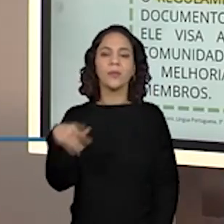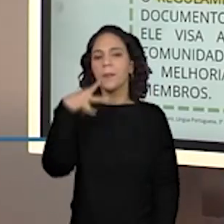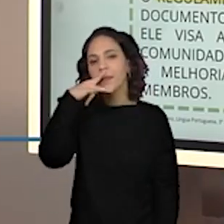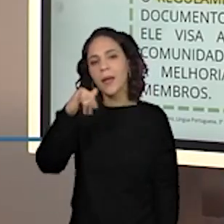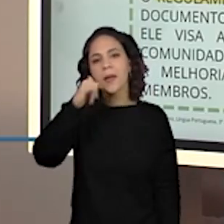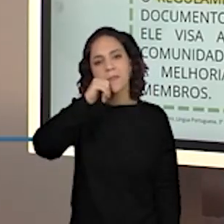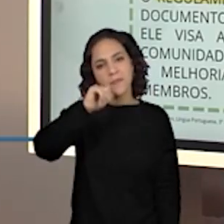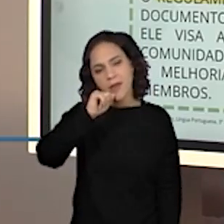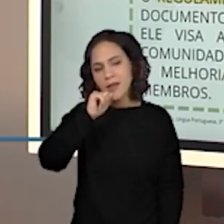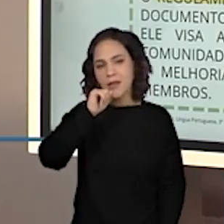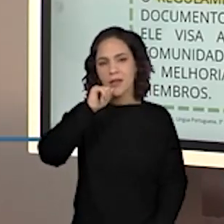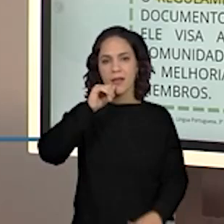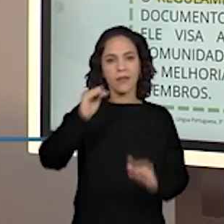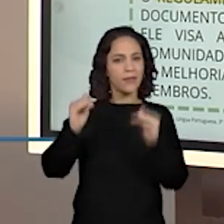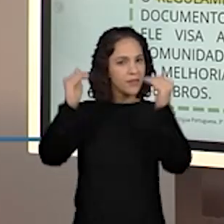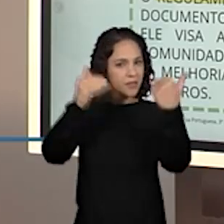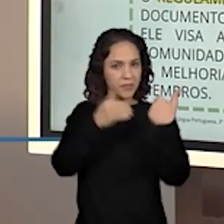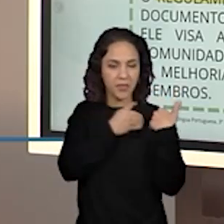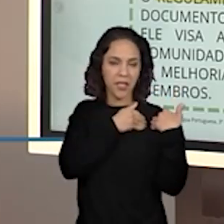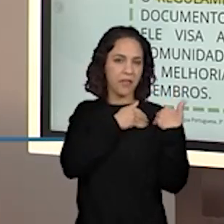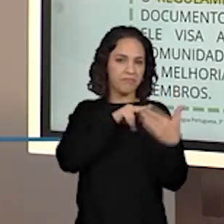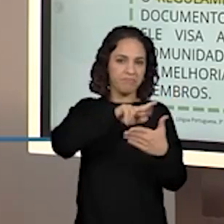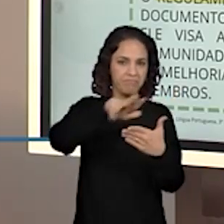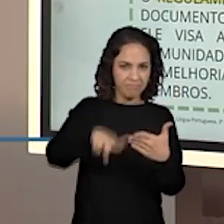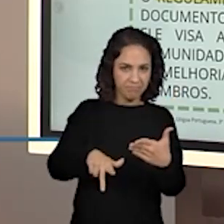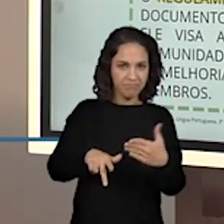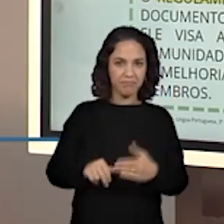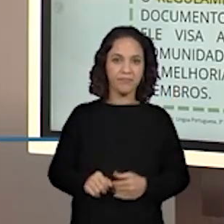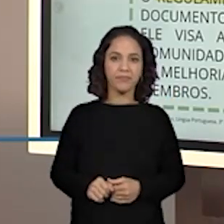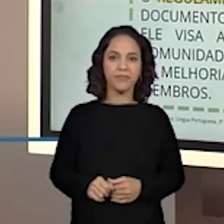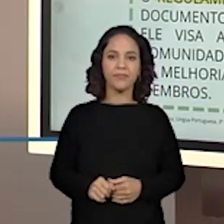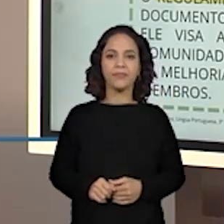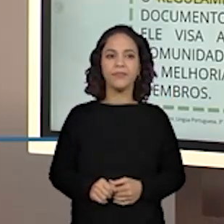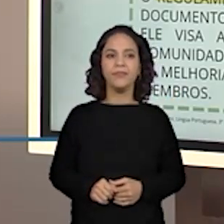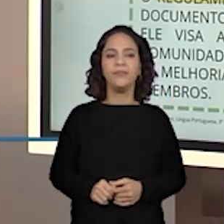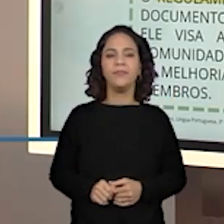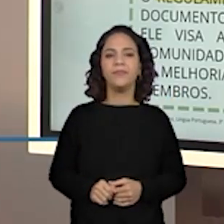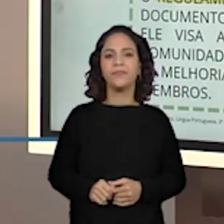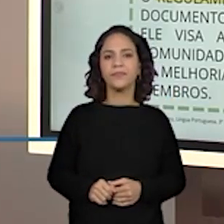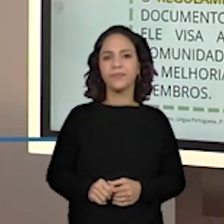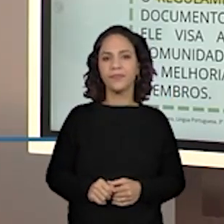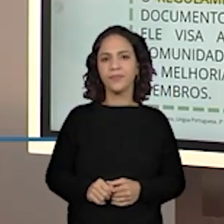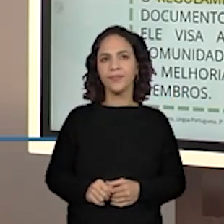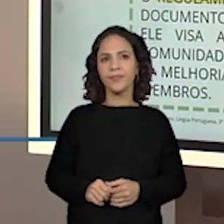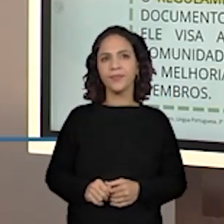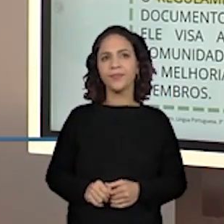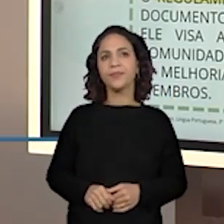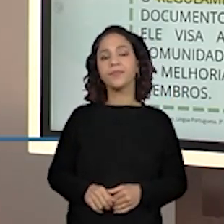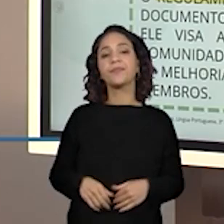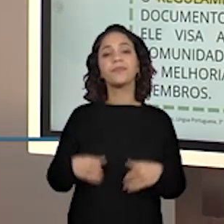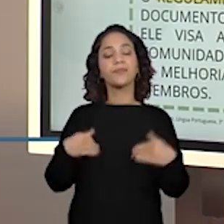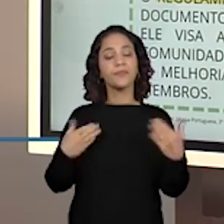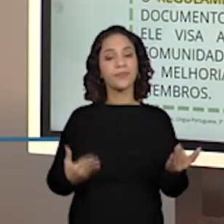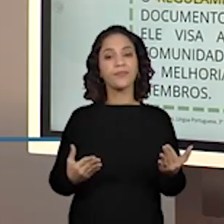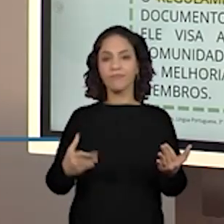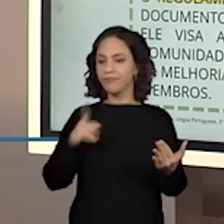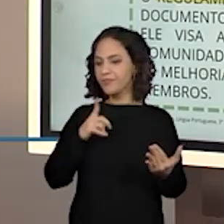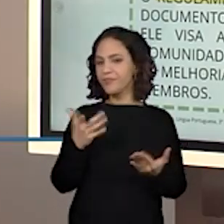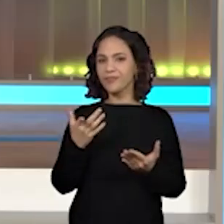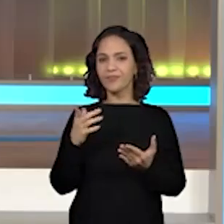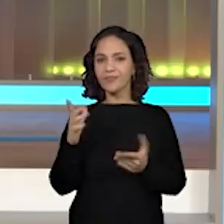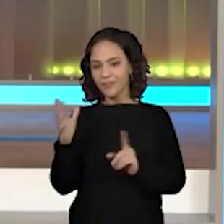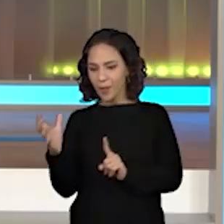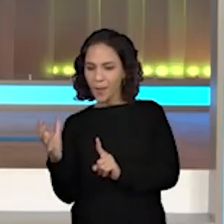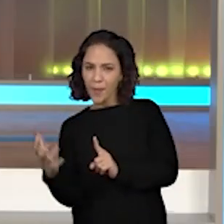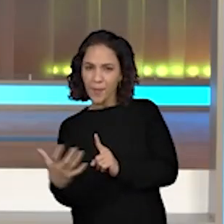pais, responsáveis, a comunidade no entorno. O texto